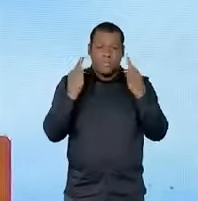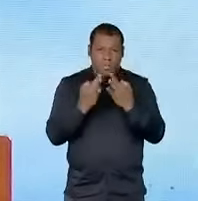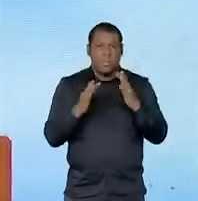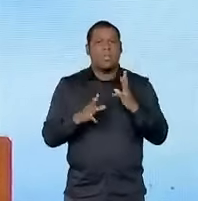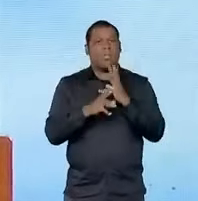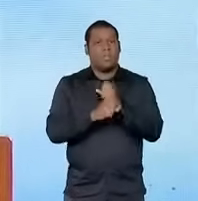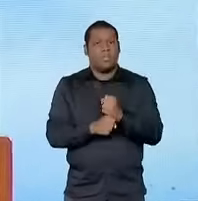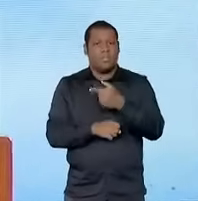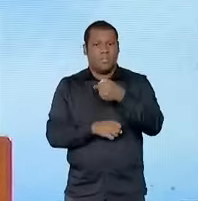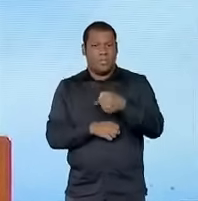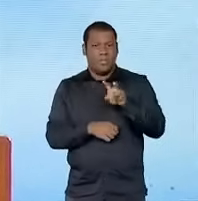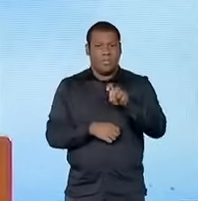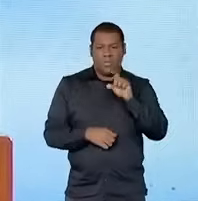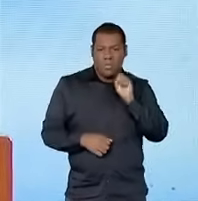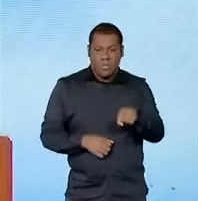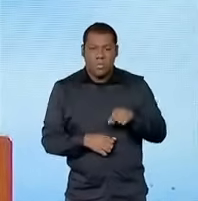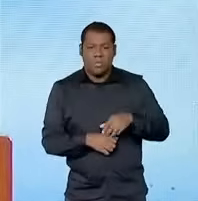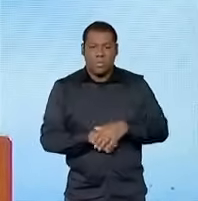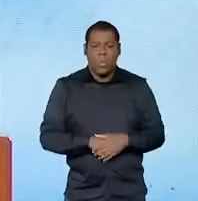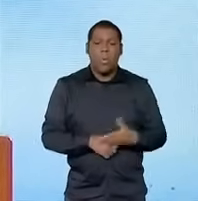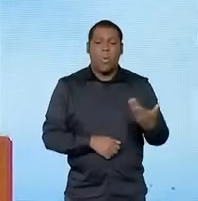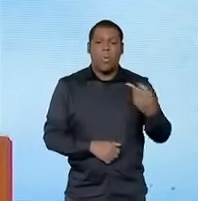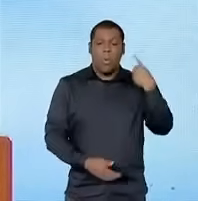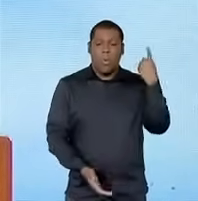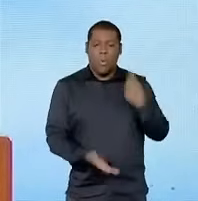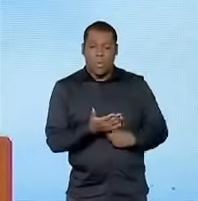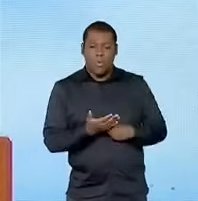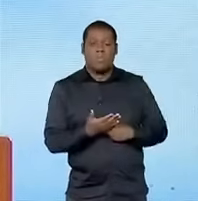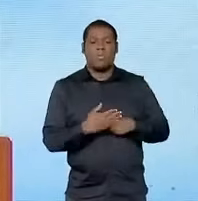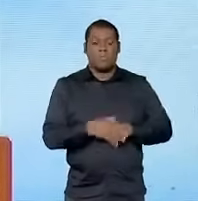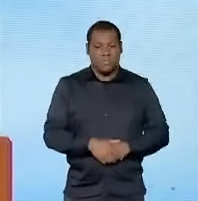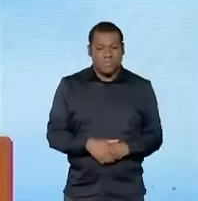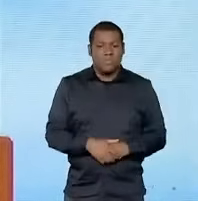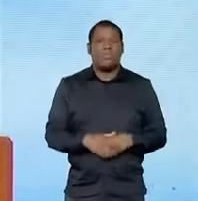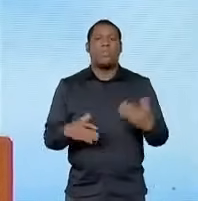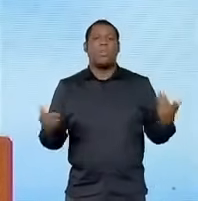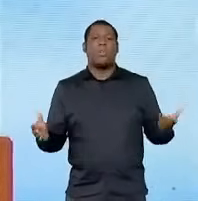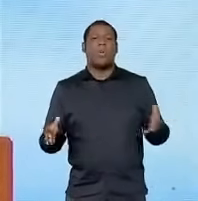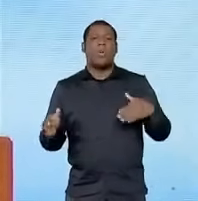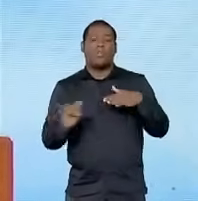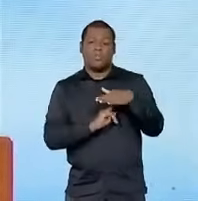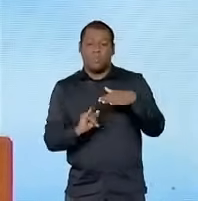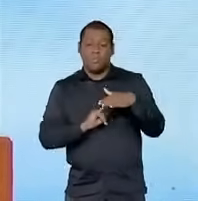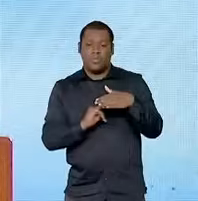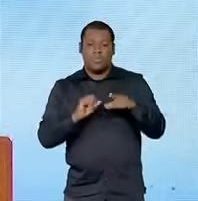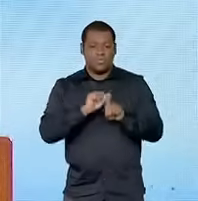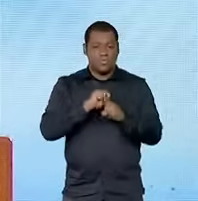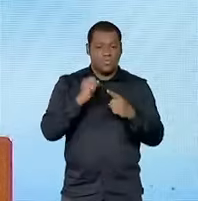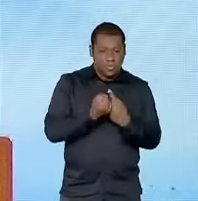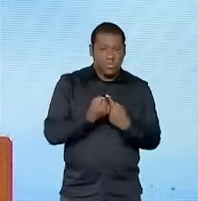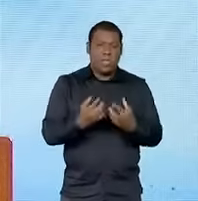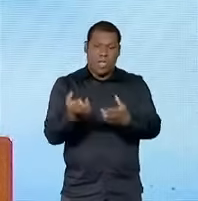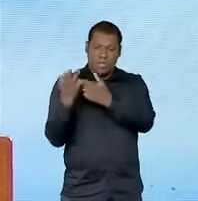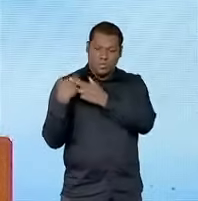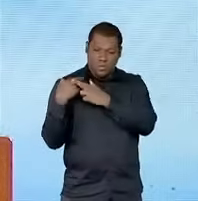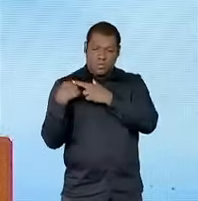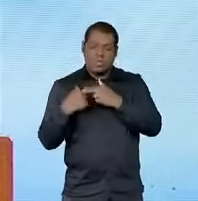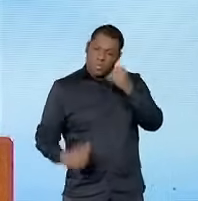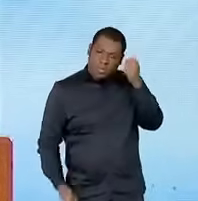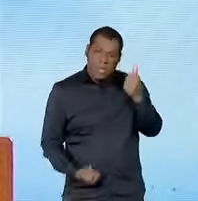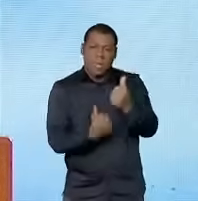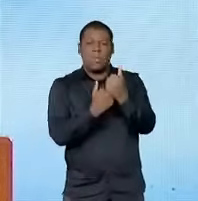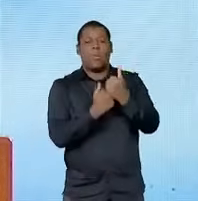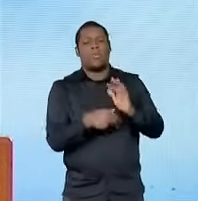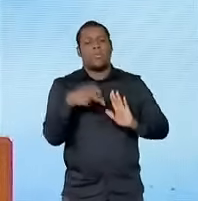então. Temos o compromisso enquanto organizações sociais para que o programa Minha Casa Minha Vida